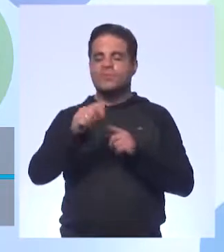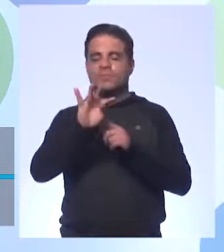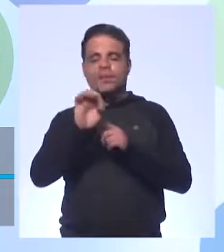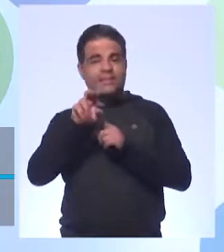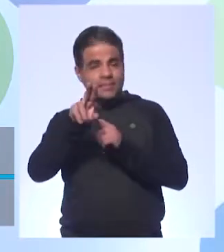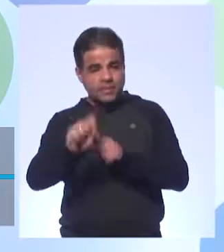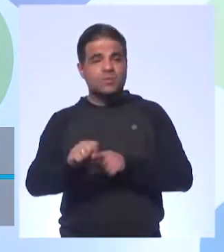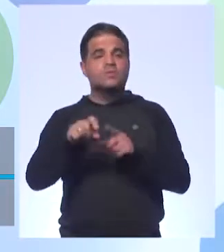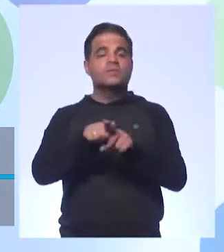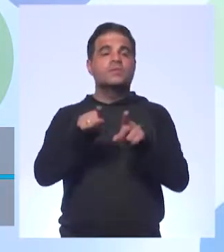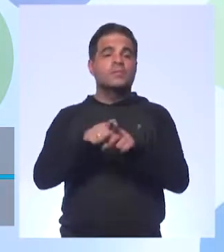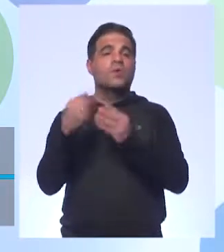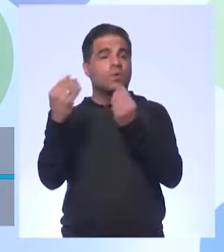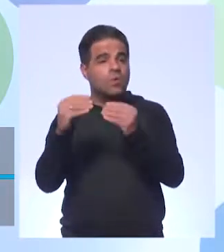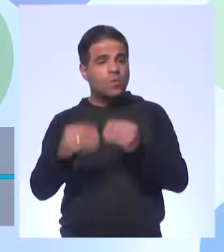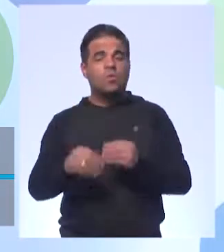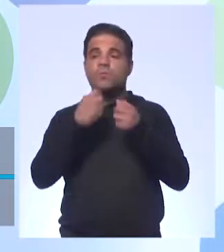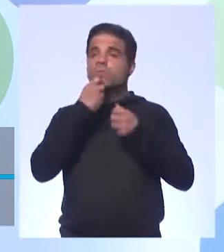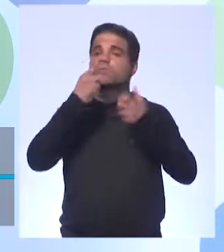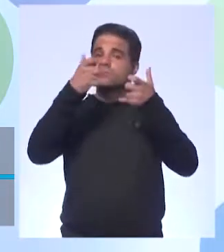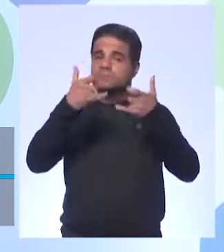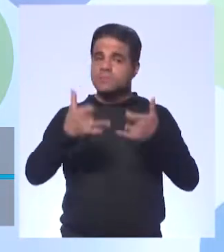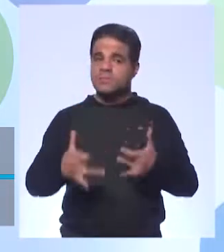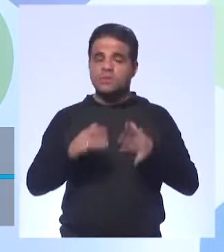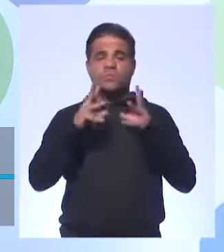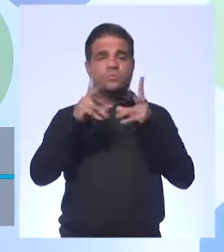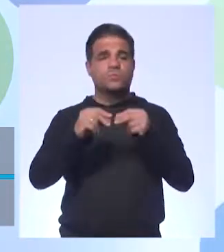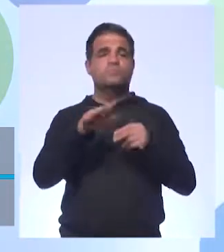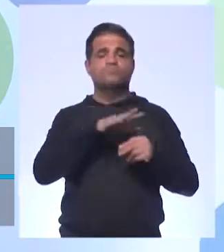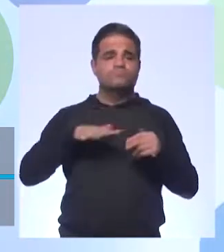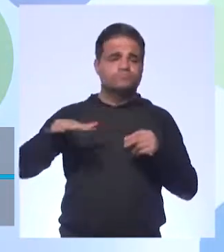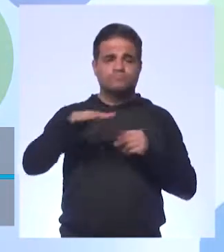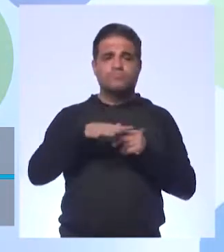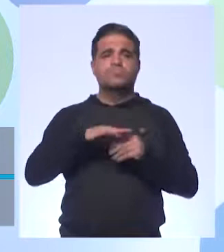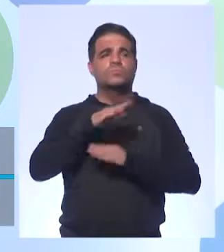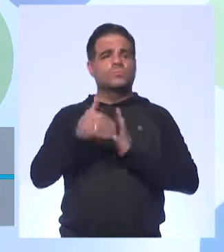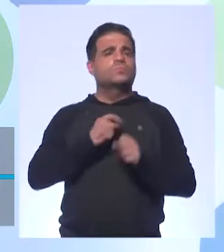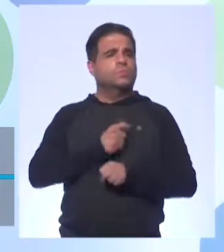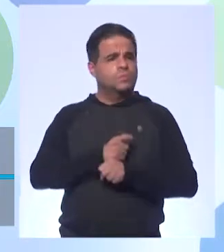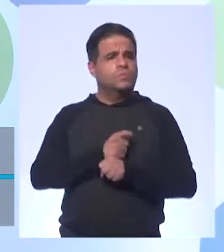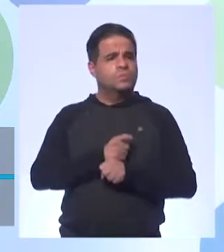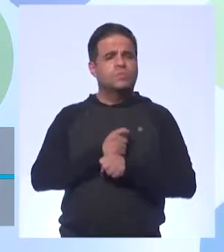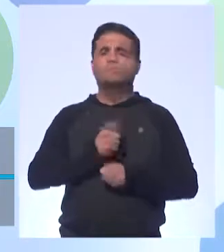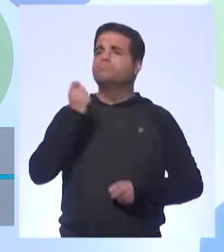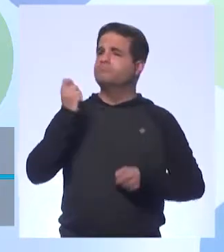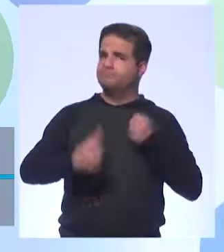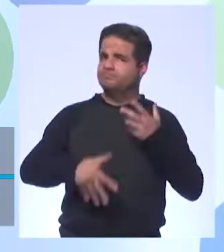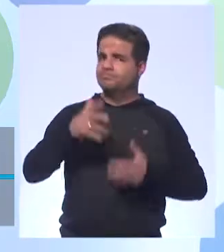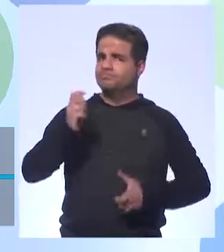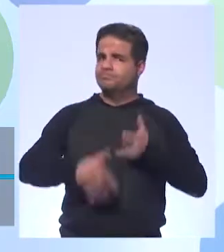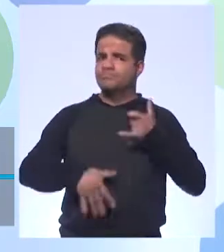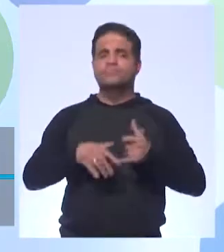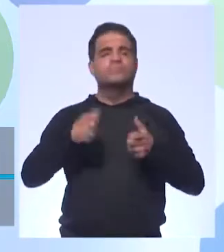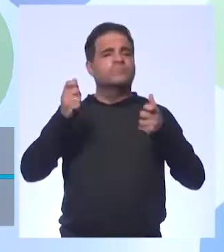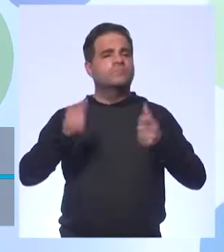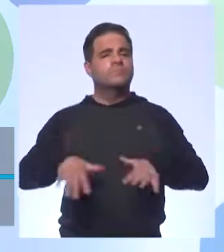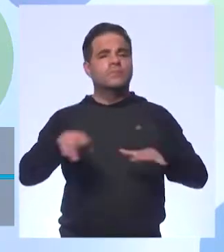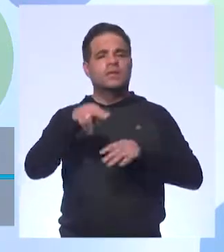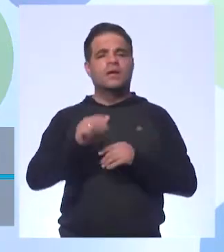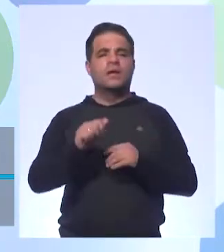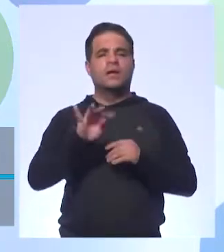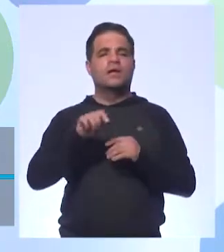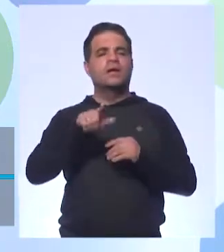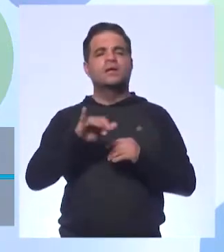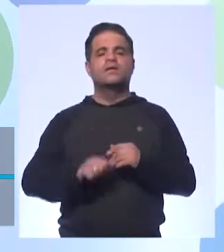Silvia colocou aqui, né? Bom descrever como todos são sólidos. Boa descrição aí, né? Natália também,